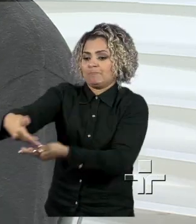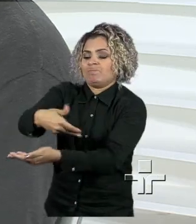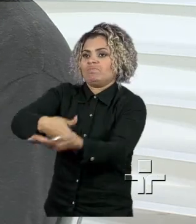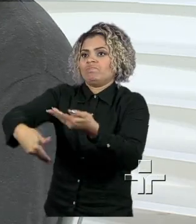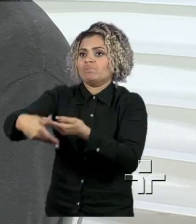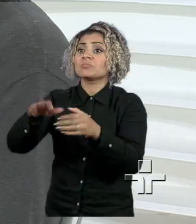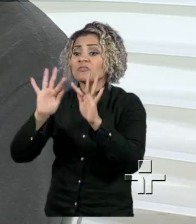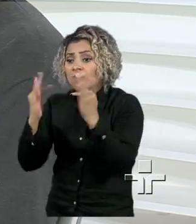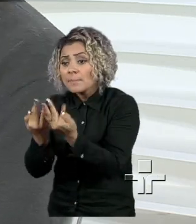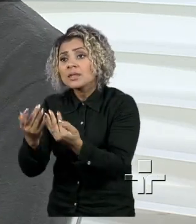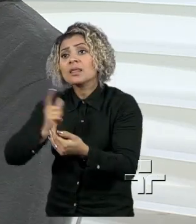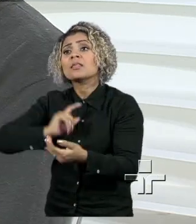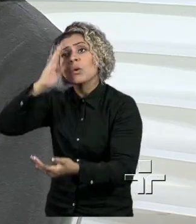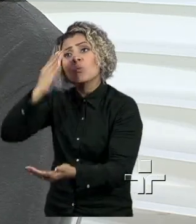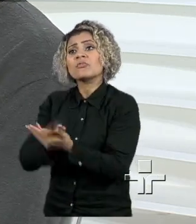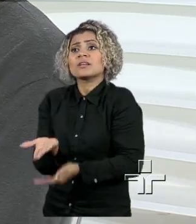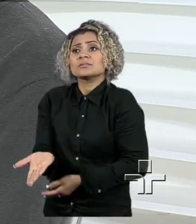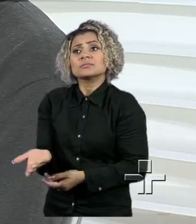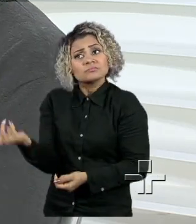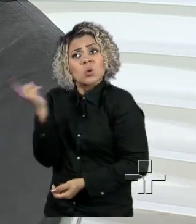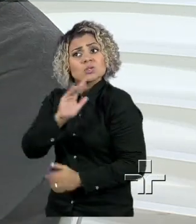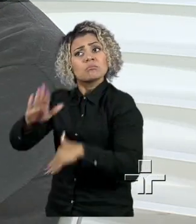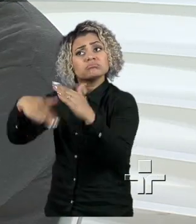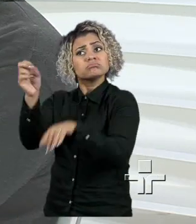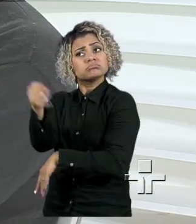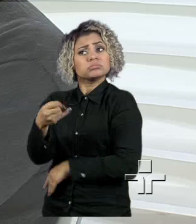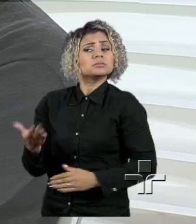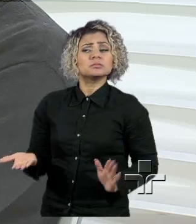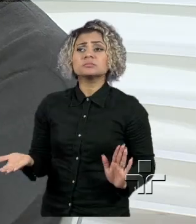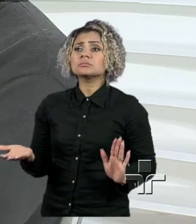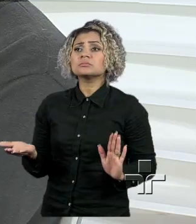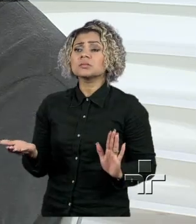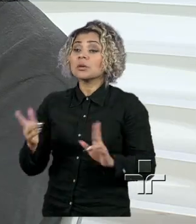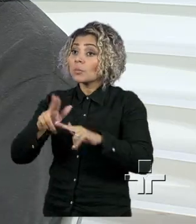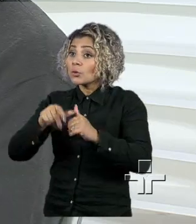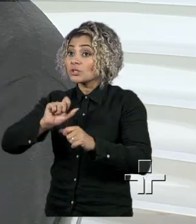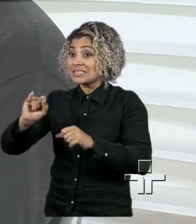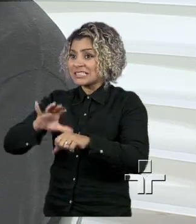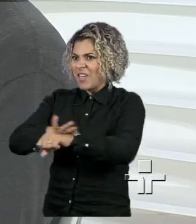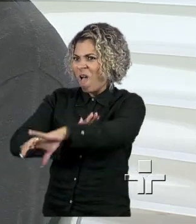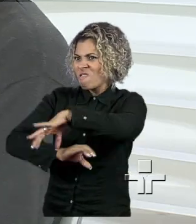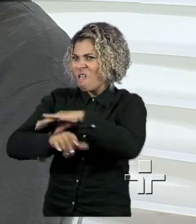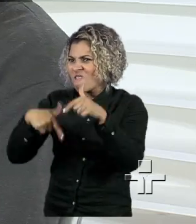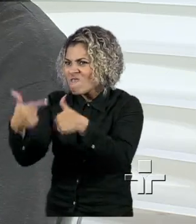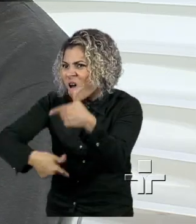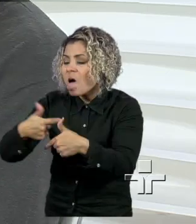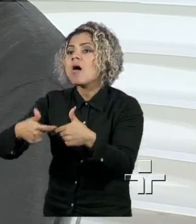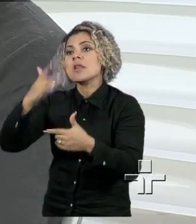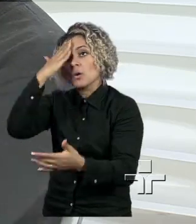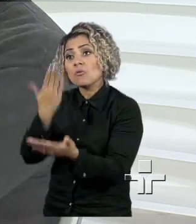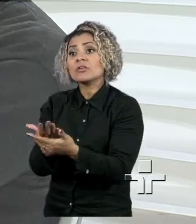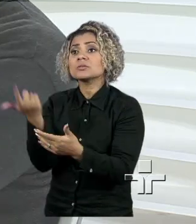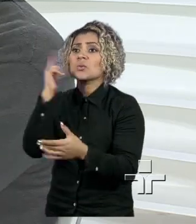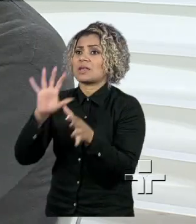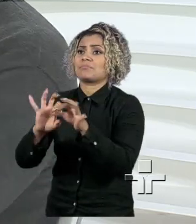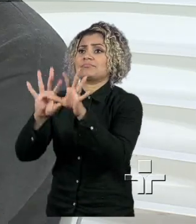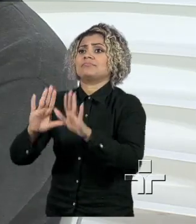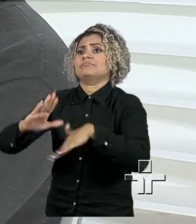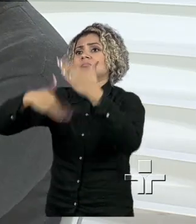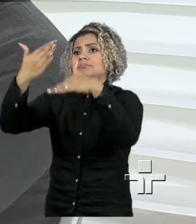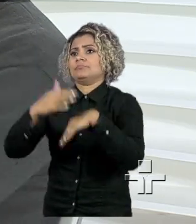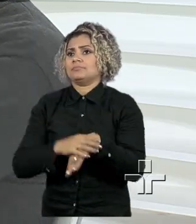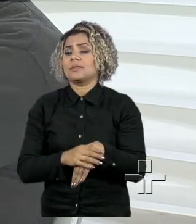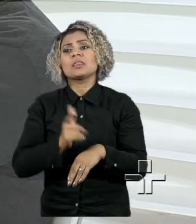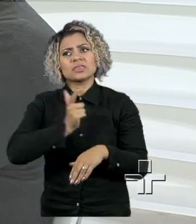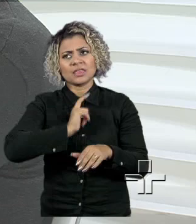seio de uma família o que você mais tem é confiança, né? Então, se juntar confiança com trabalho duro, acho que a chance de dar certo é muito boa. E nós temos grandes